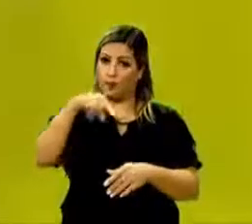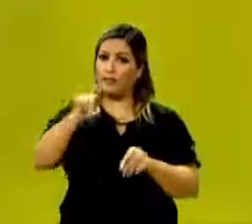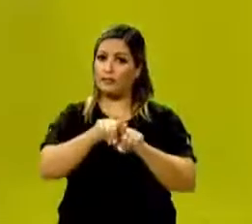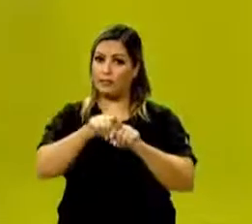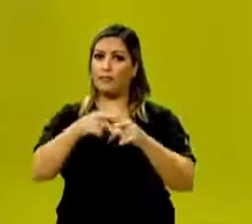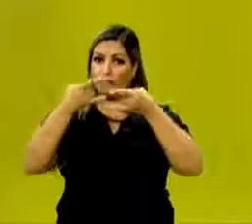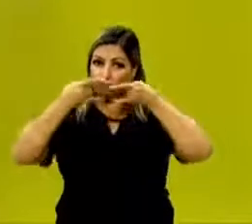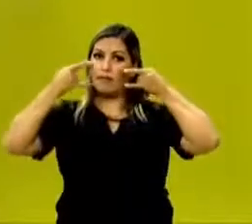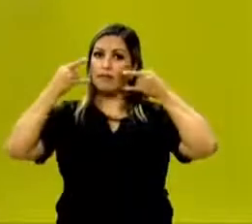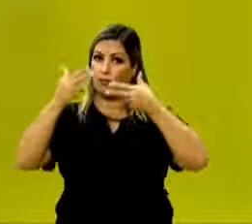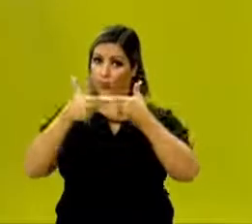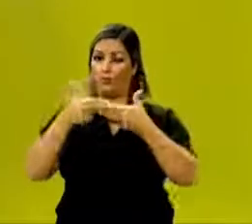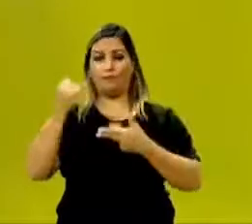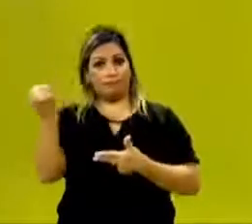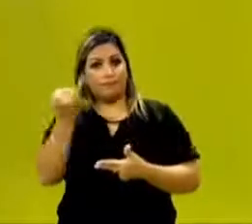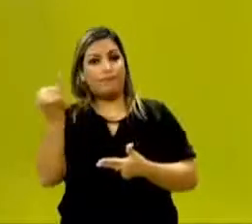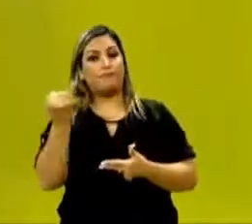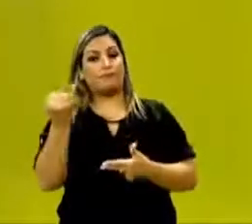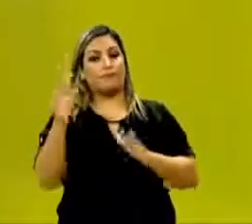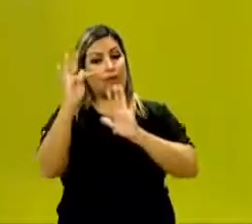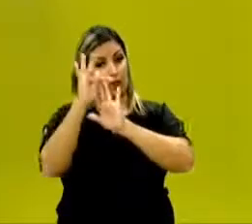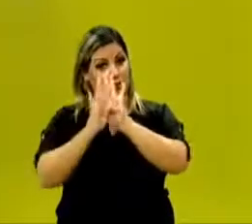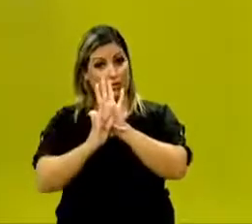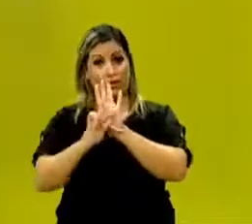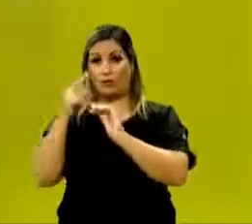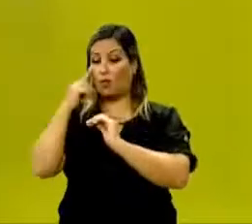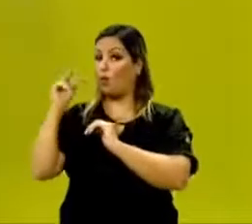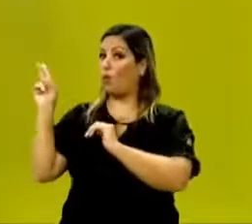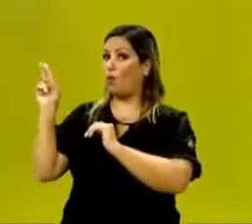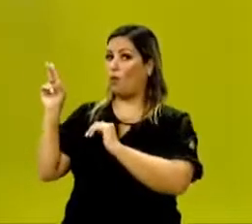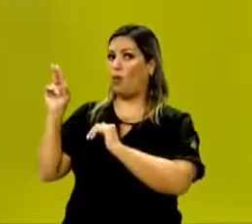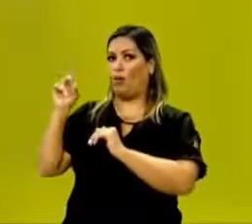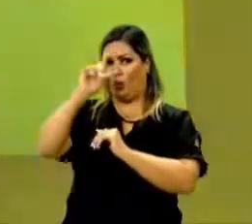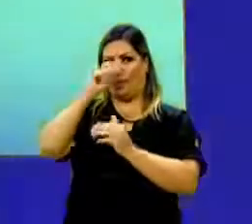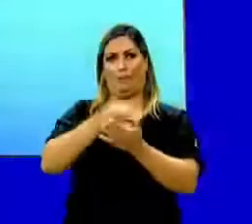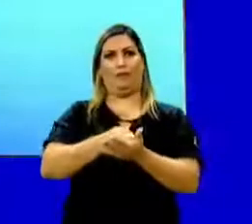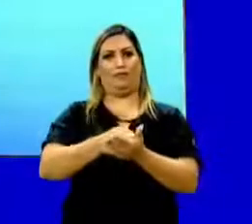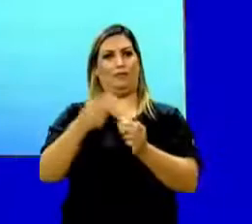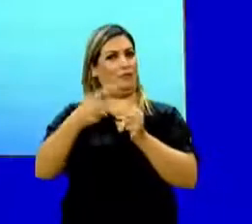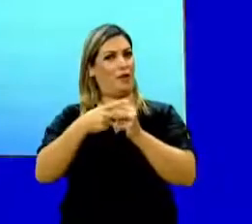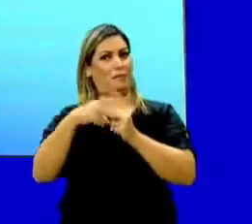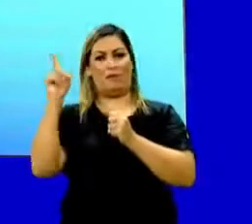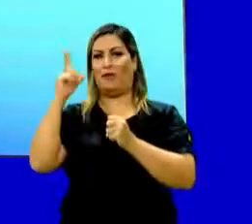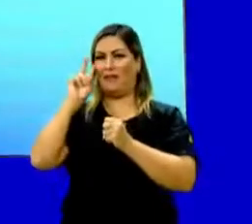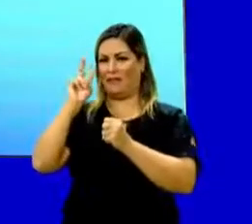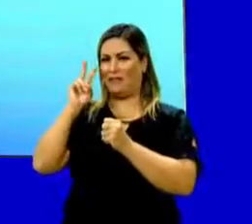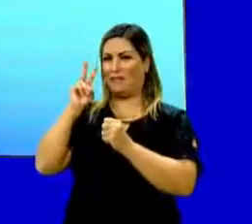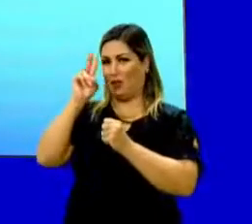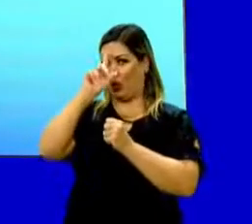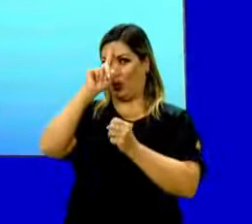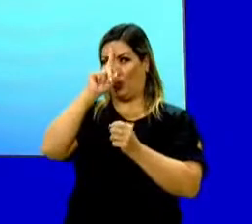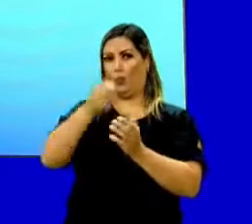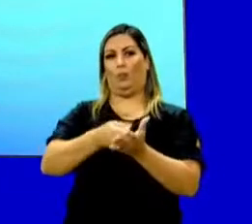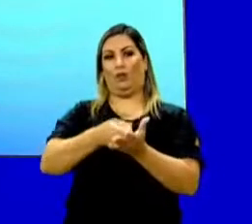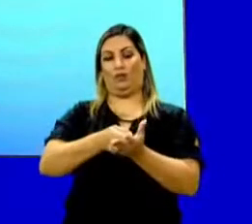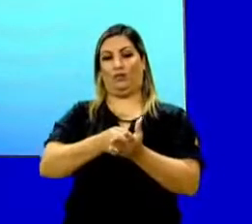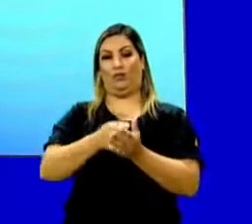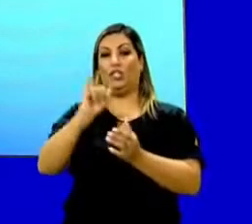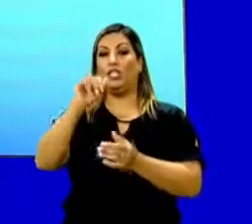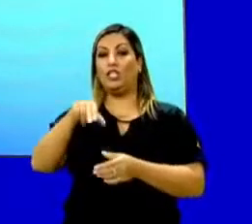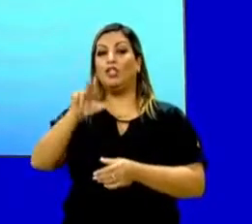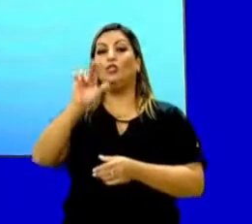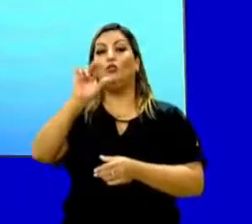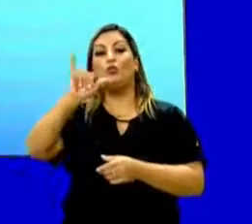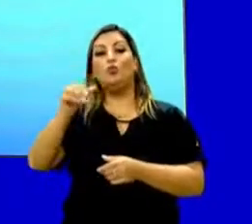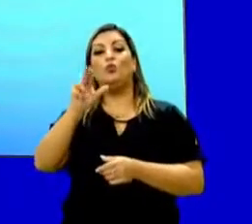também usando máscaras. Esse texto aqui, percebam, os verbos no imperativo. Lembra que eu disse? O tipo